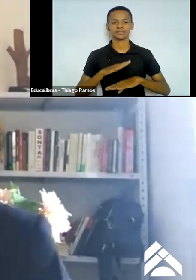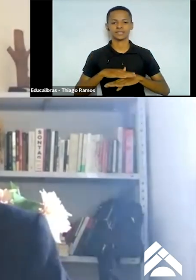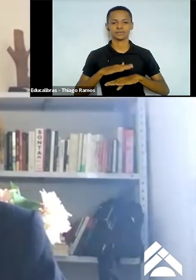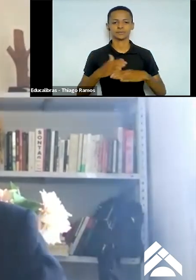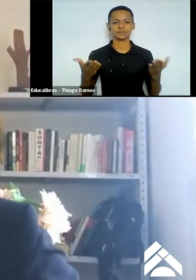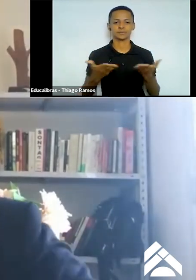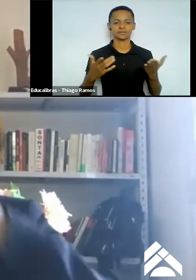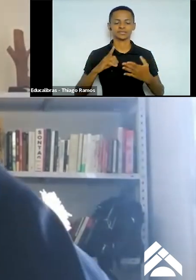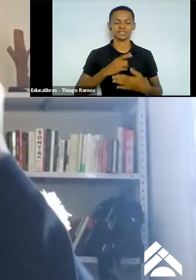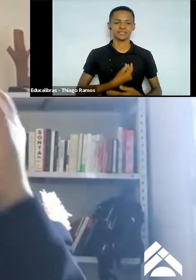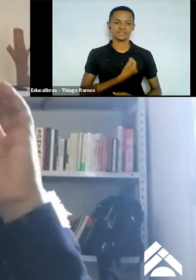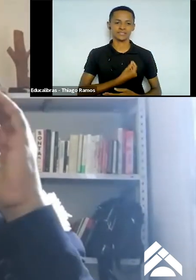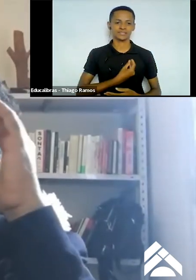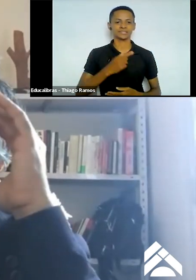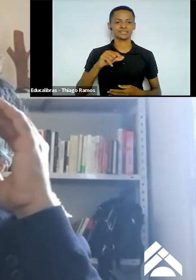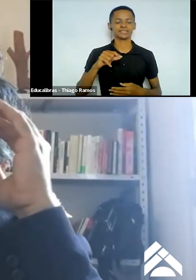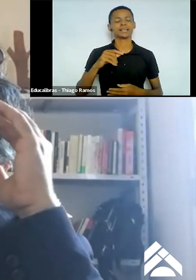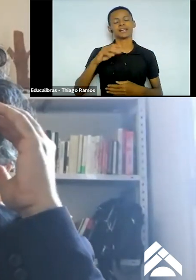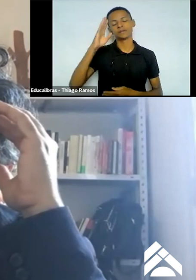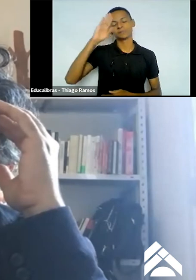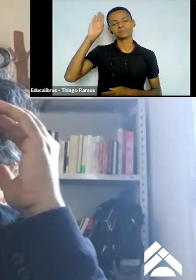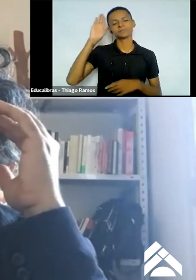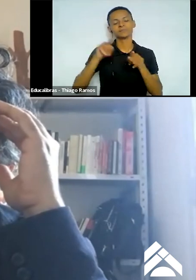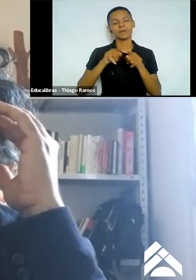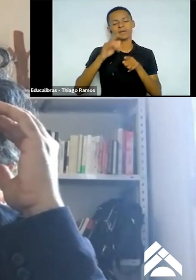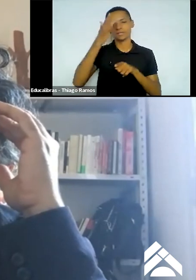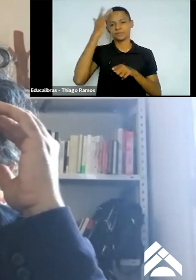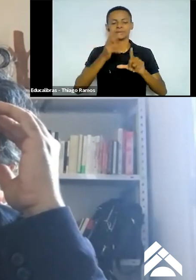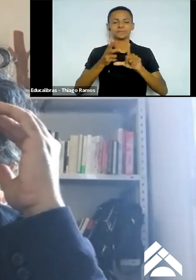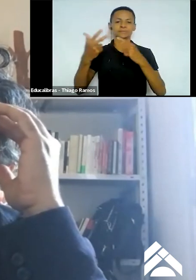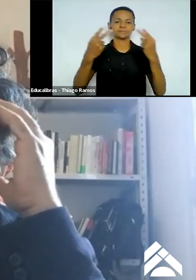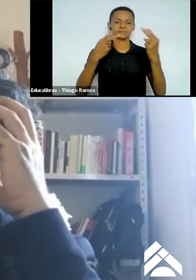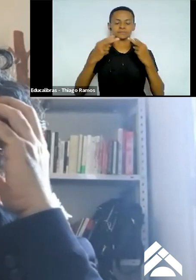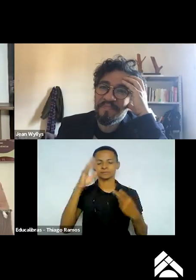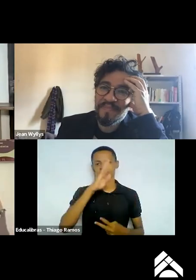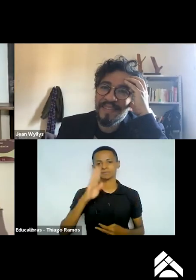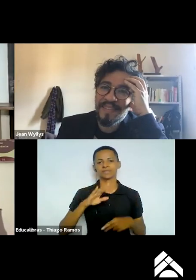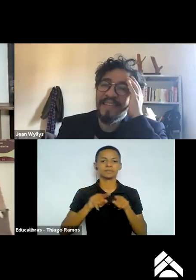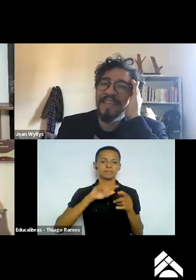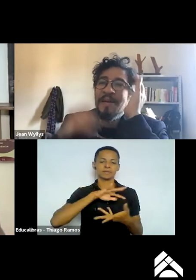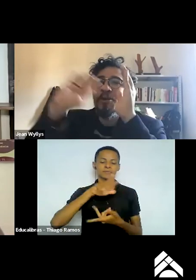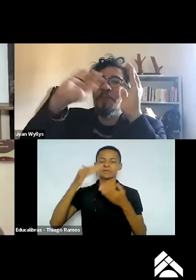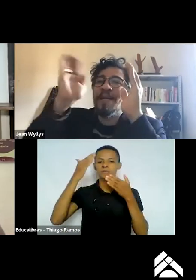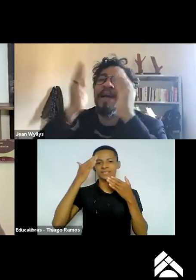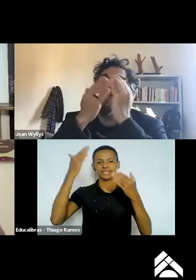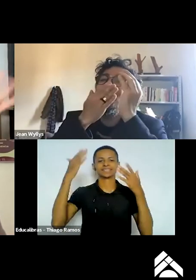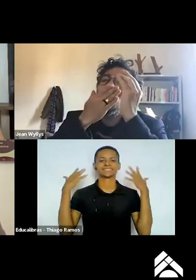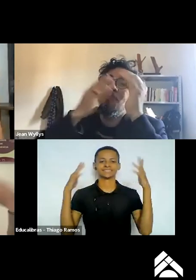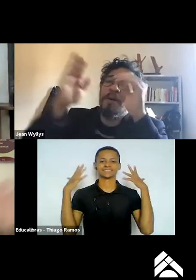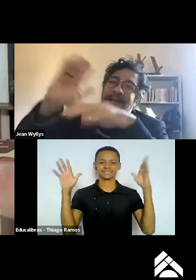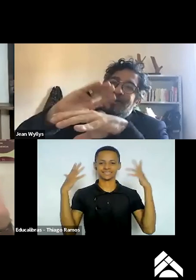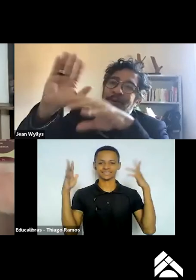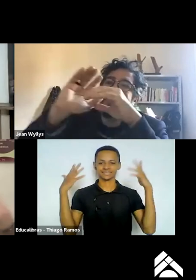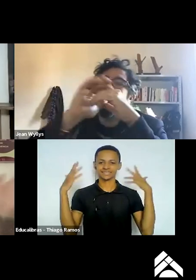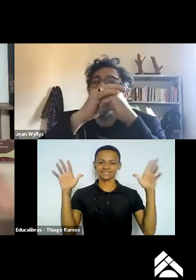os estudantes da Sciences Po e também os que estão conectados online no Brasil ou no mundo. Obrigado. Muito obrigado. Um